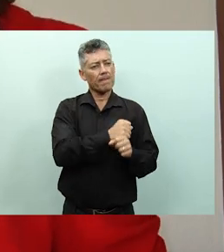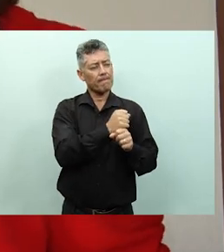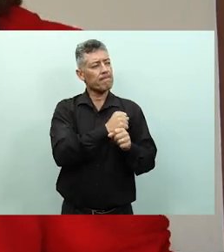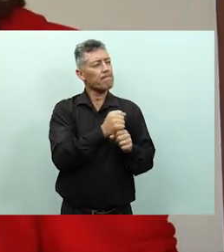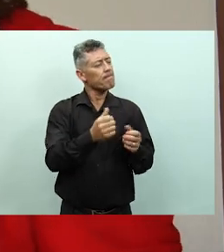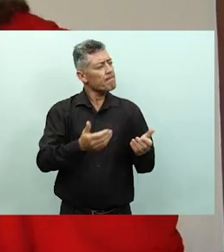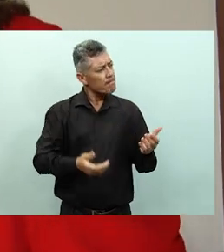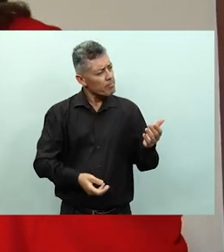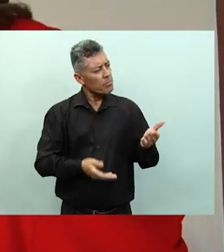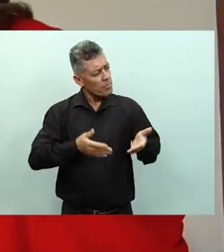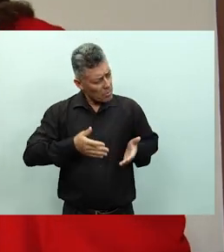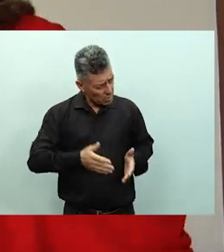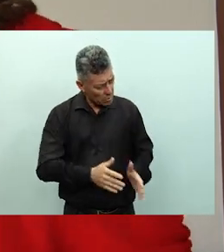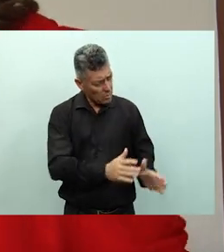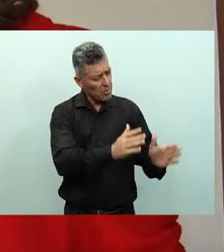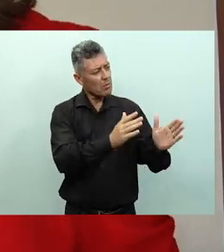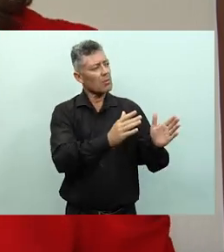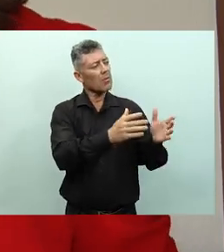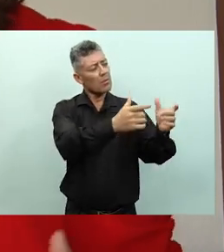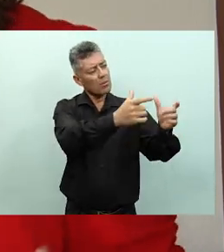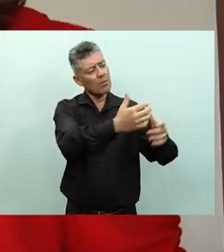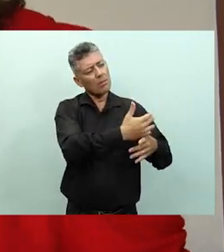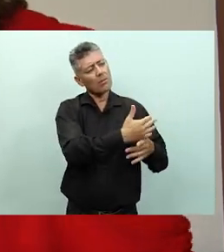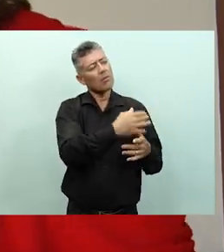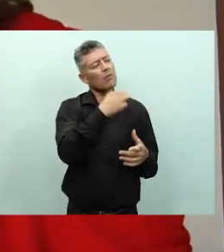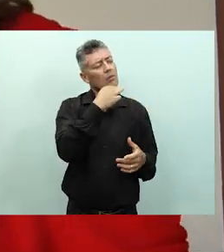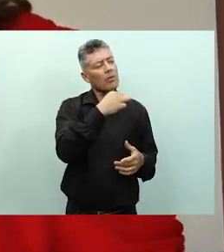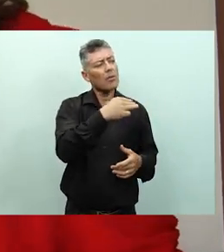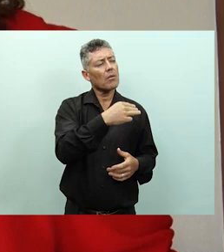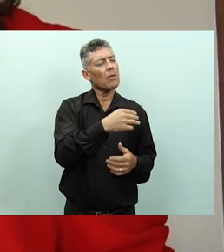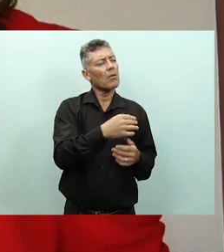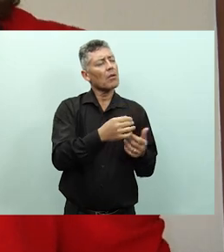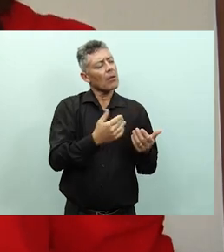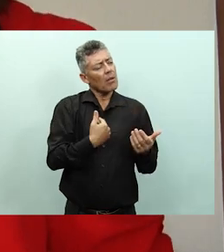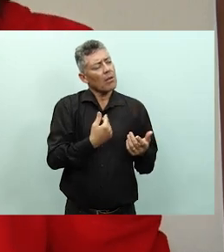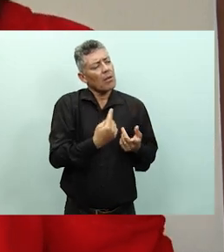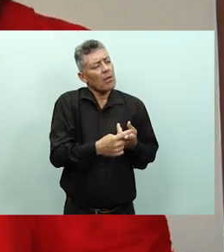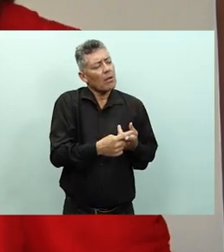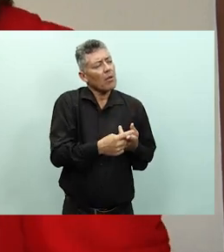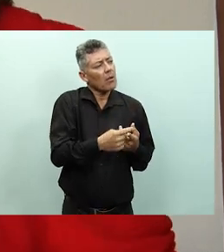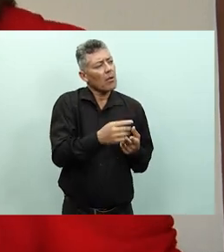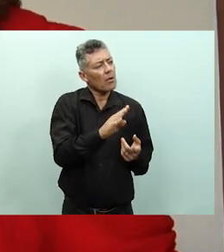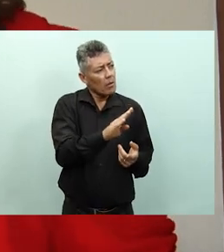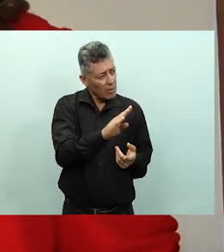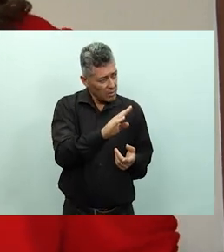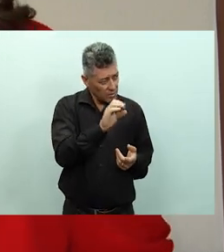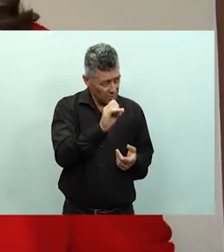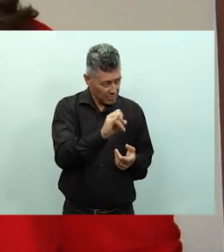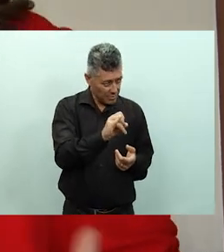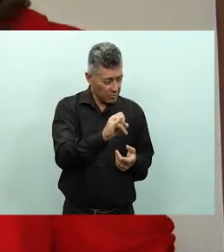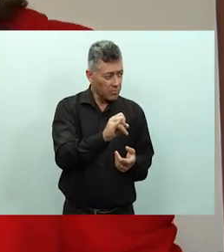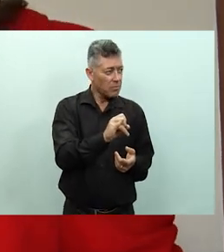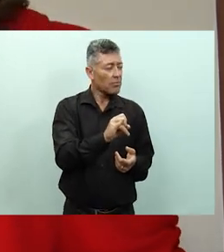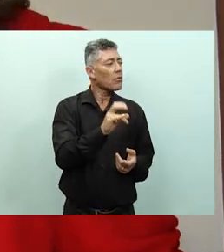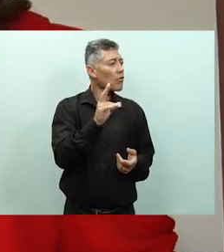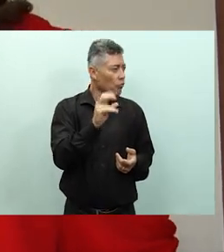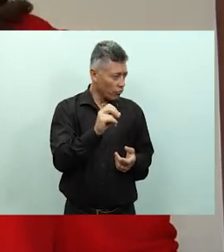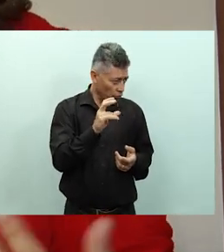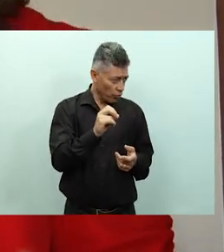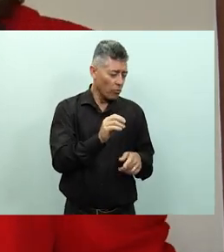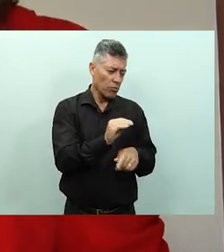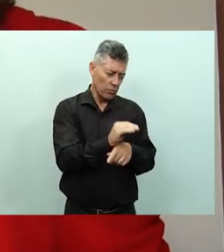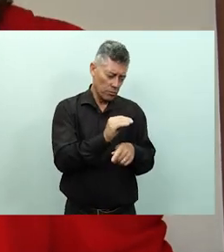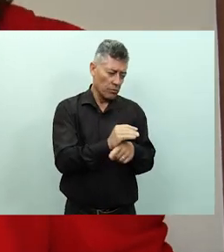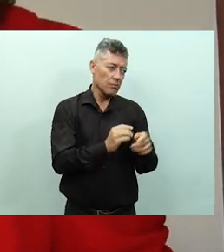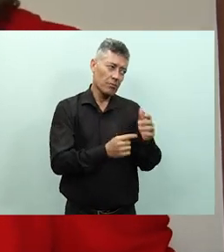Nasceu na cidade de Mossoró, porque minha bisavó morava lá e minha avó queria ter assistência.